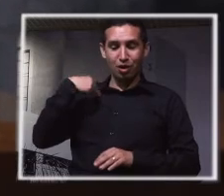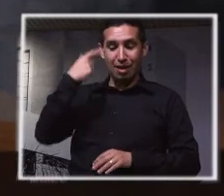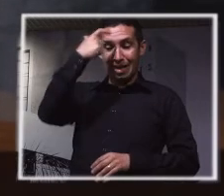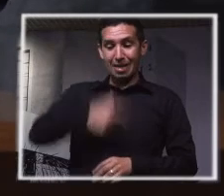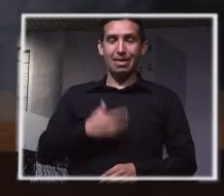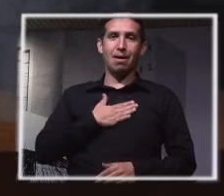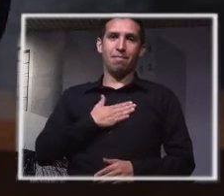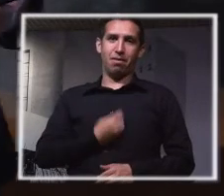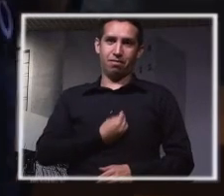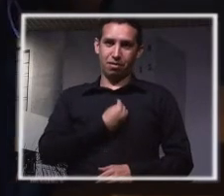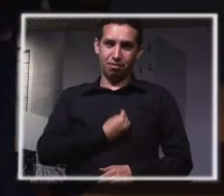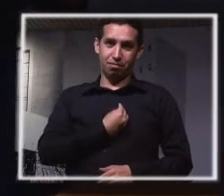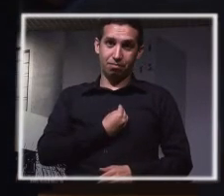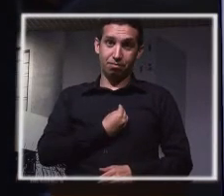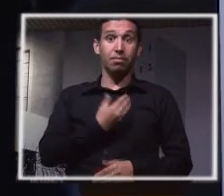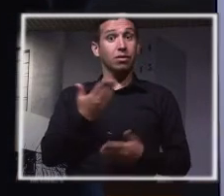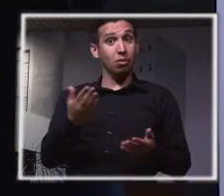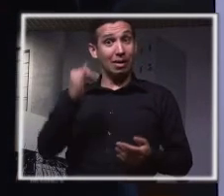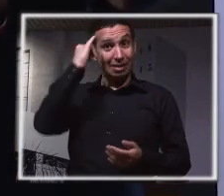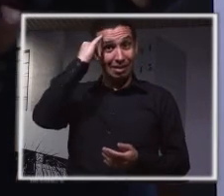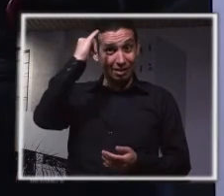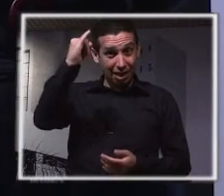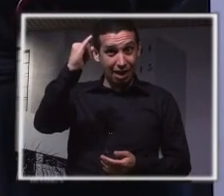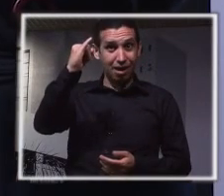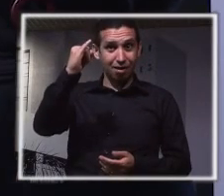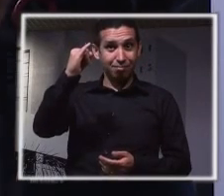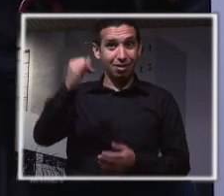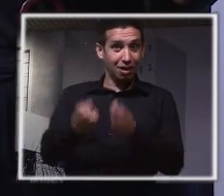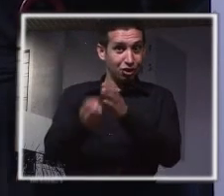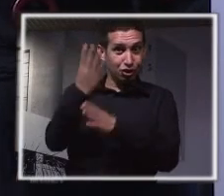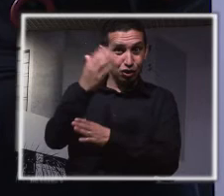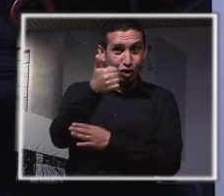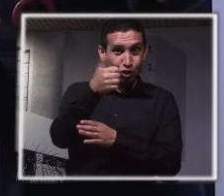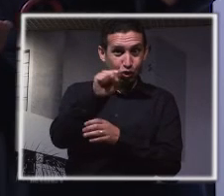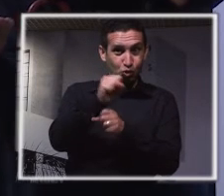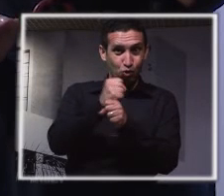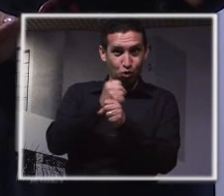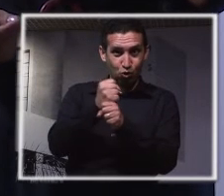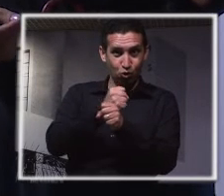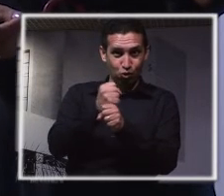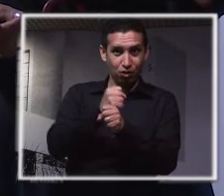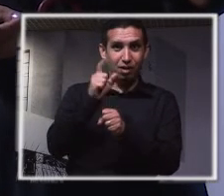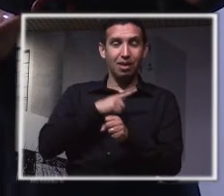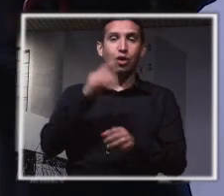Com essa ideia fundante, há 18 anos, nós criamos a Justiça Comunitária,